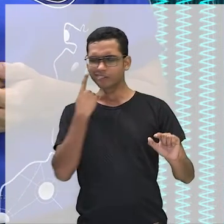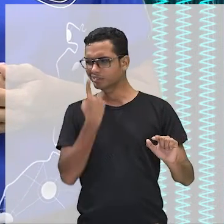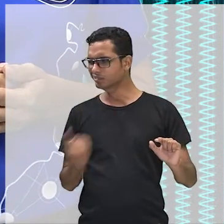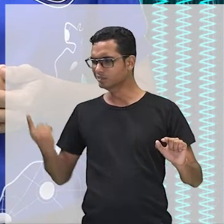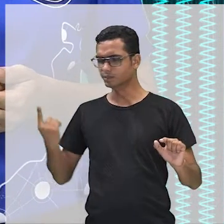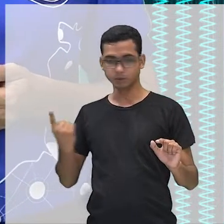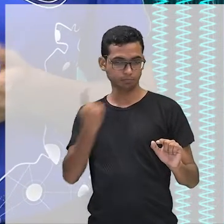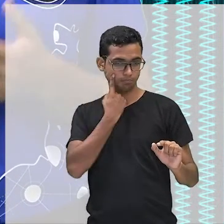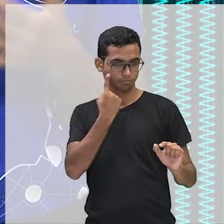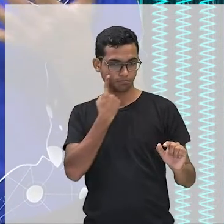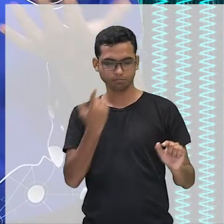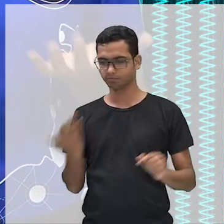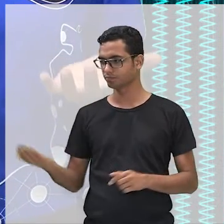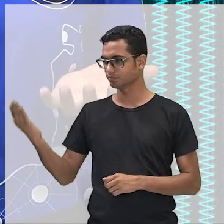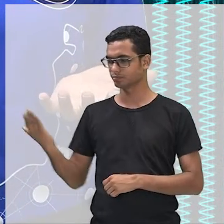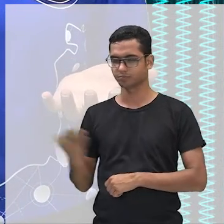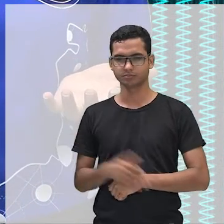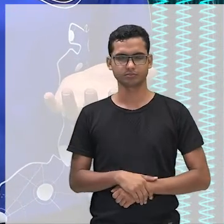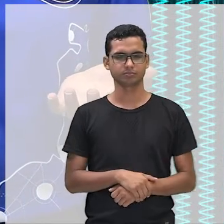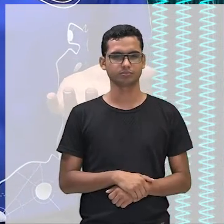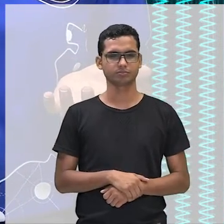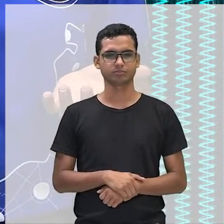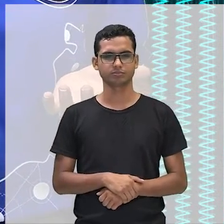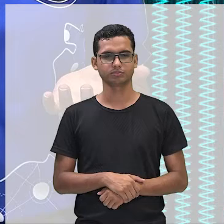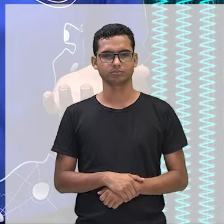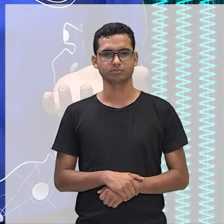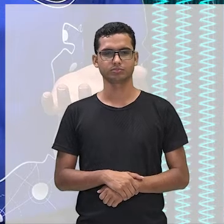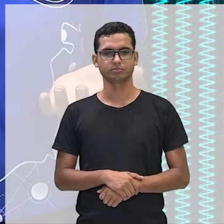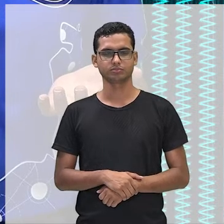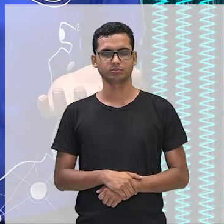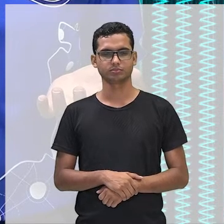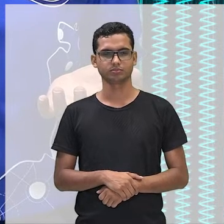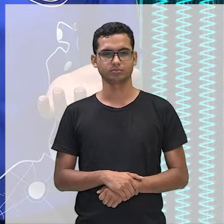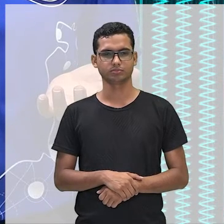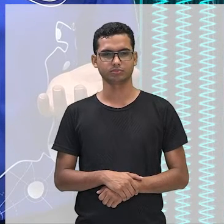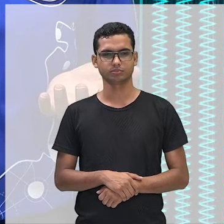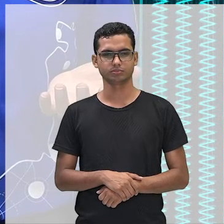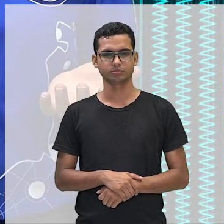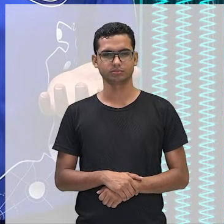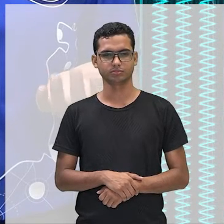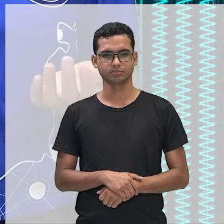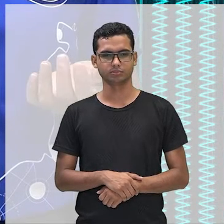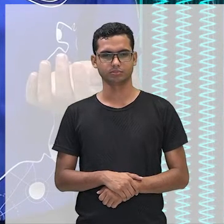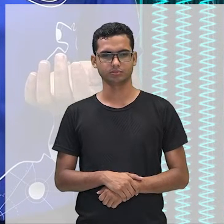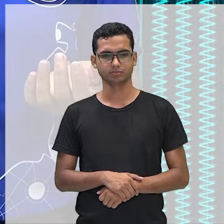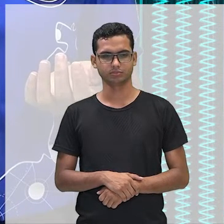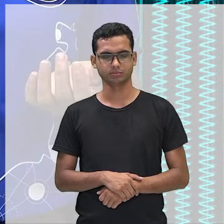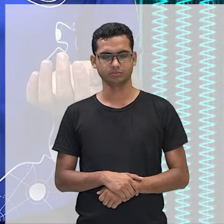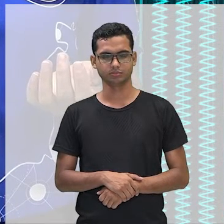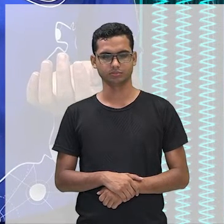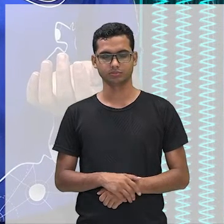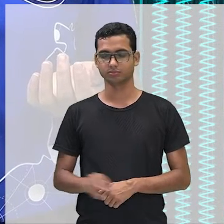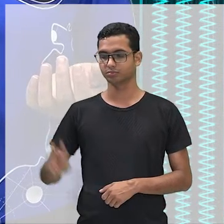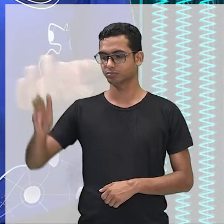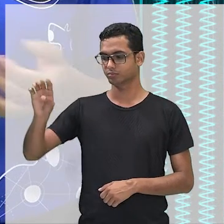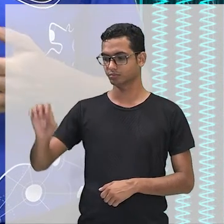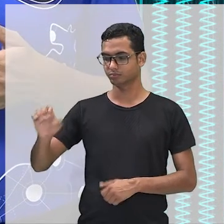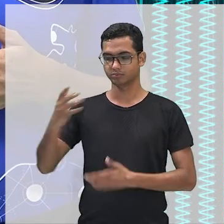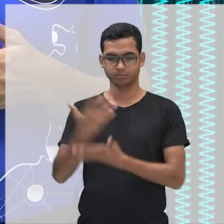observar. Então, o object pronoun, que substitui aqui o nome we,